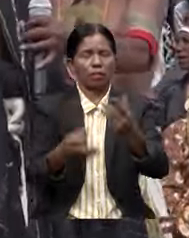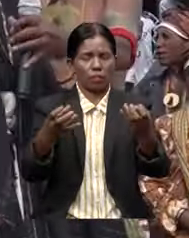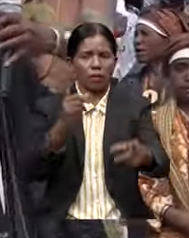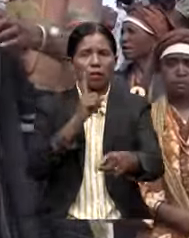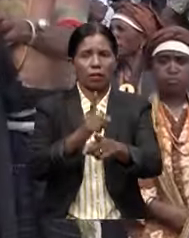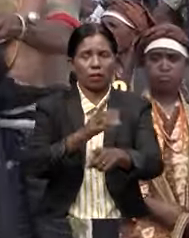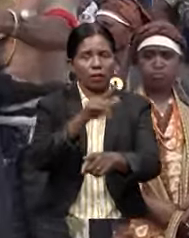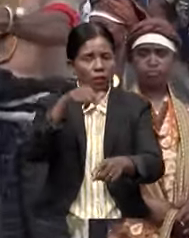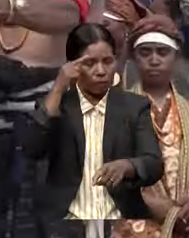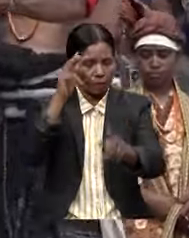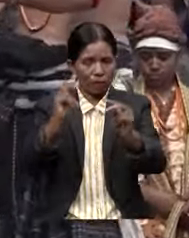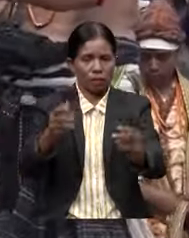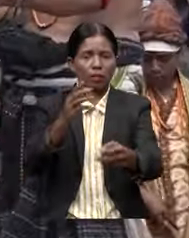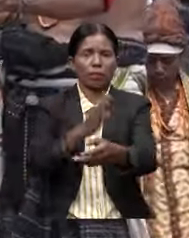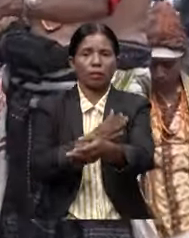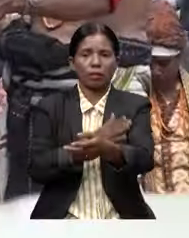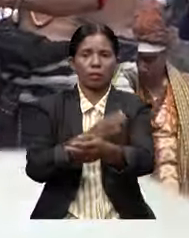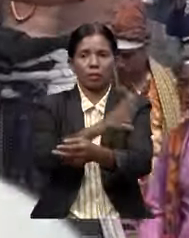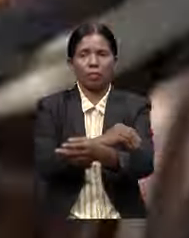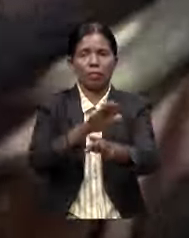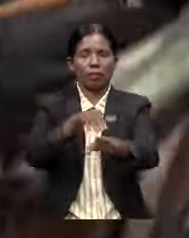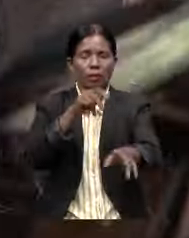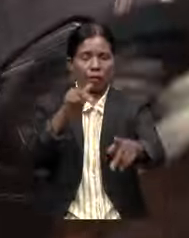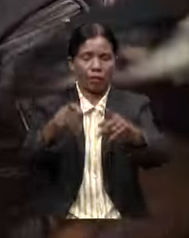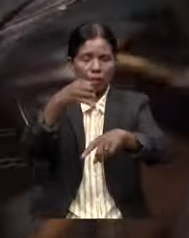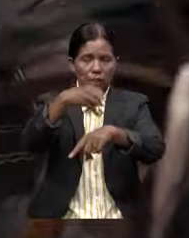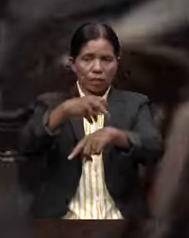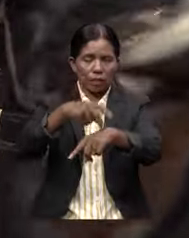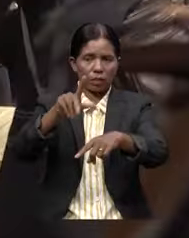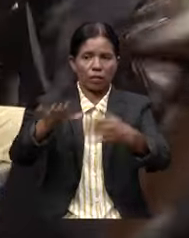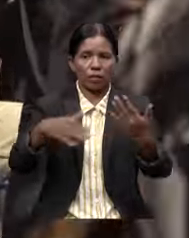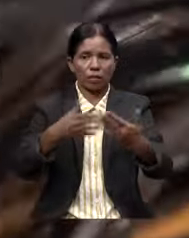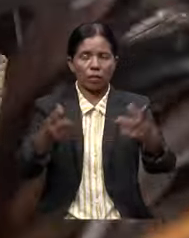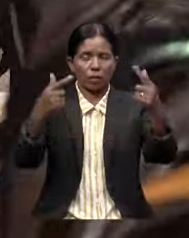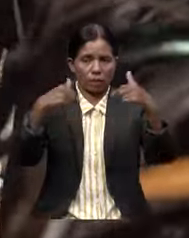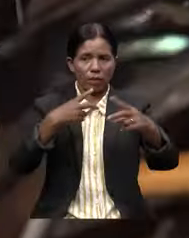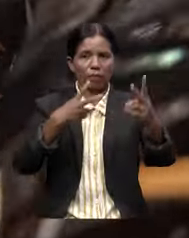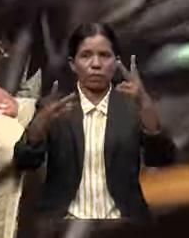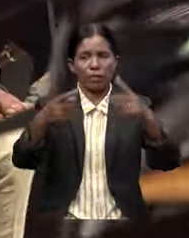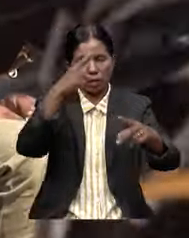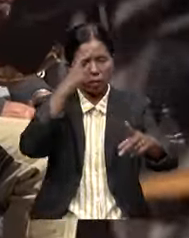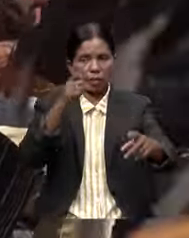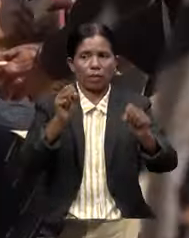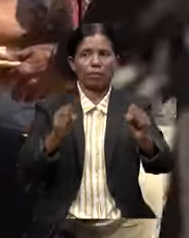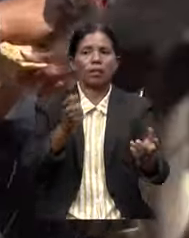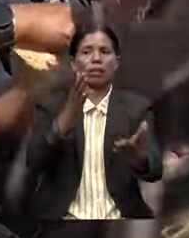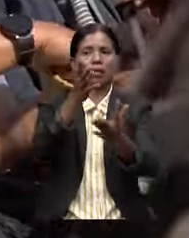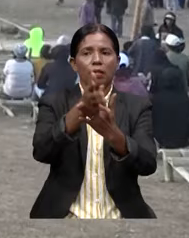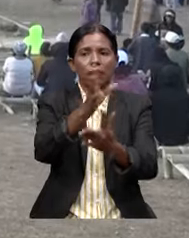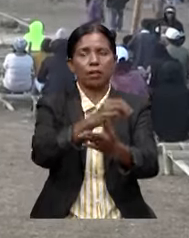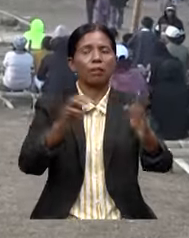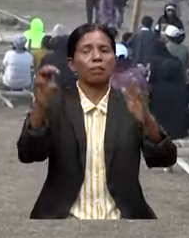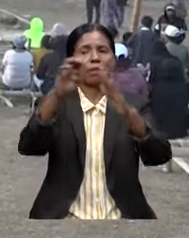Barateves, no nem governo precisa promove, onde bele atrai turista internacional no local Sira, mai visita, tamo turismo moço bele atama receita